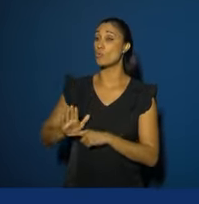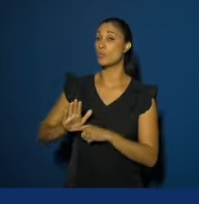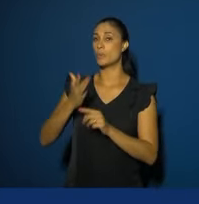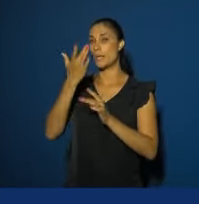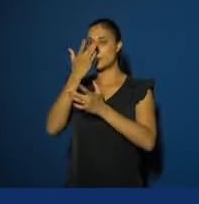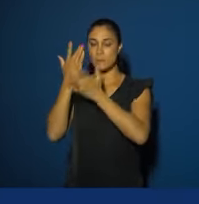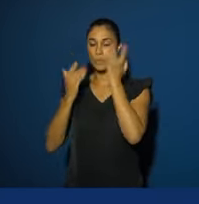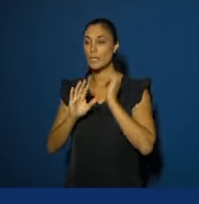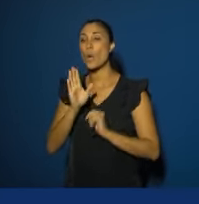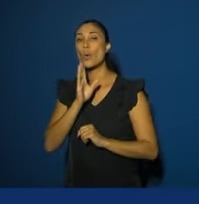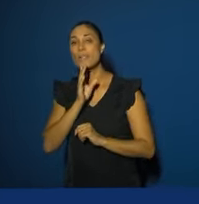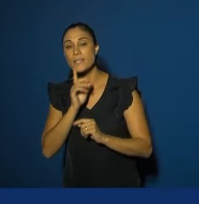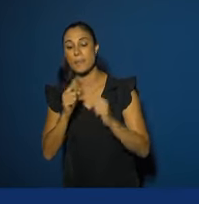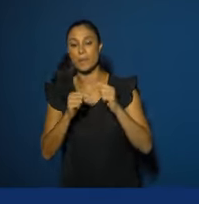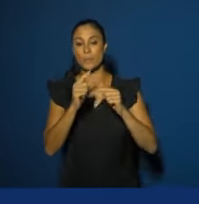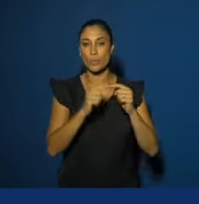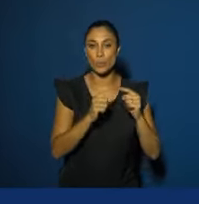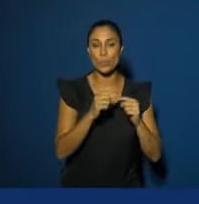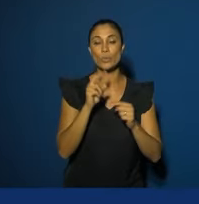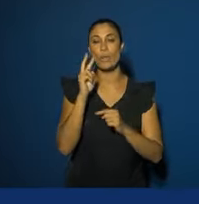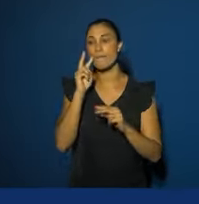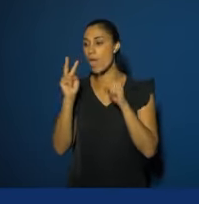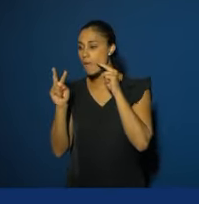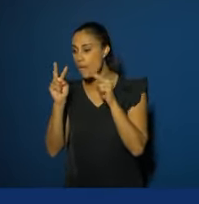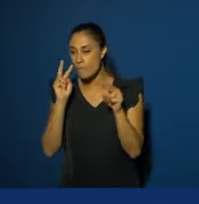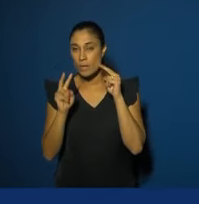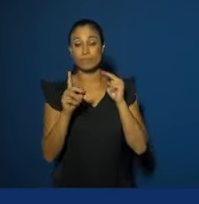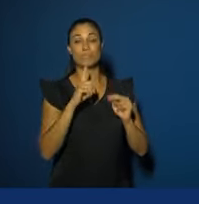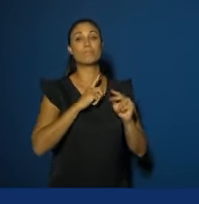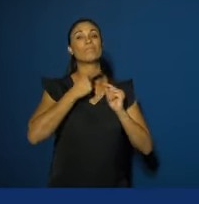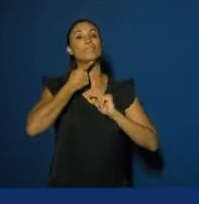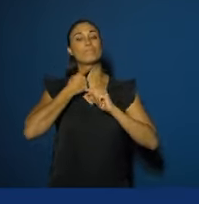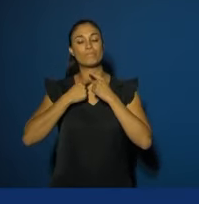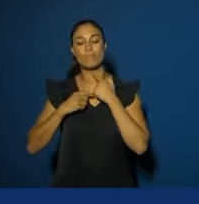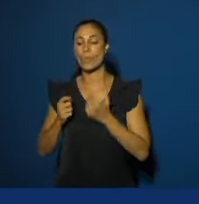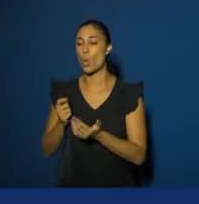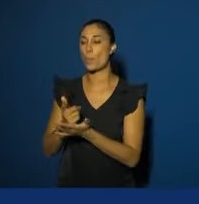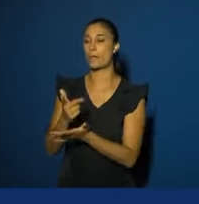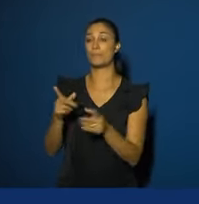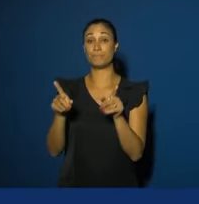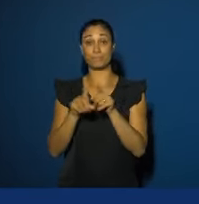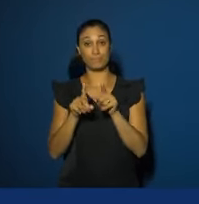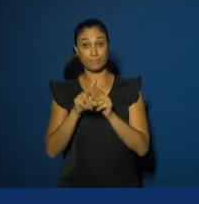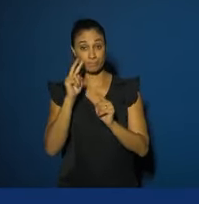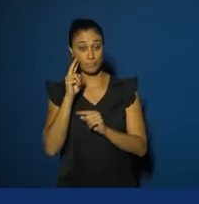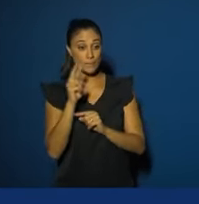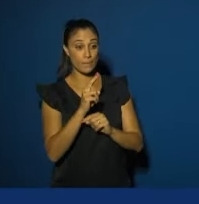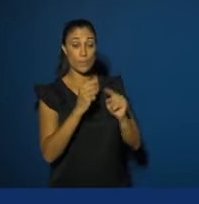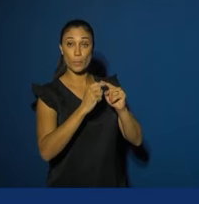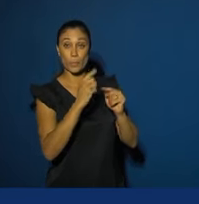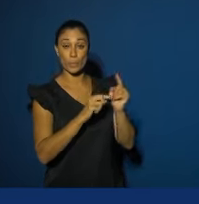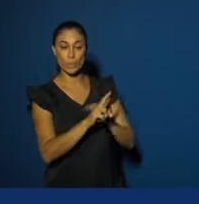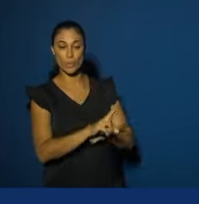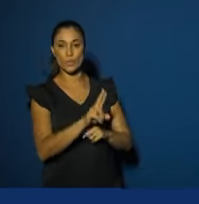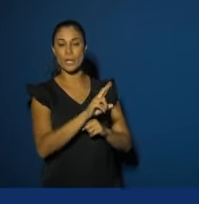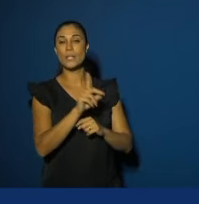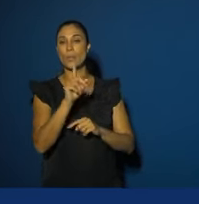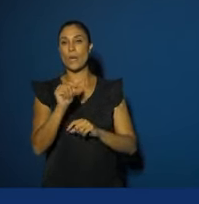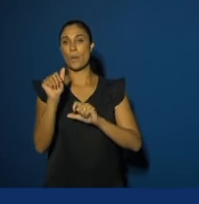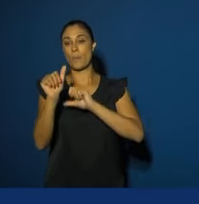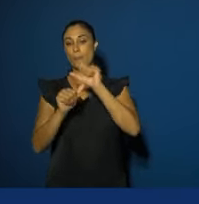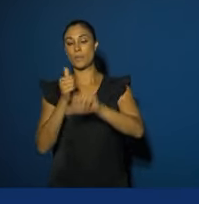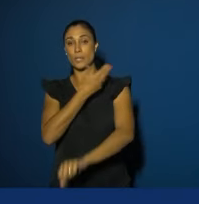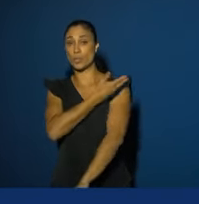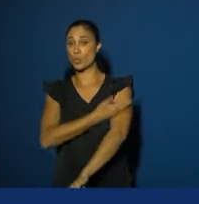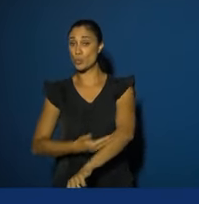poder conhecer mais o produto a ver mais a ter mais vontade de comprar a ver o produto usando M Então isso é uma mudança de